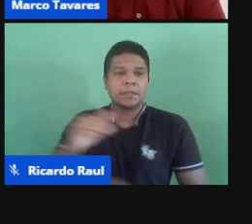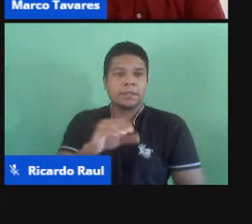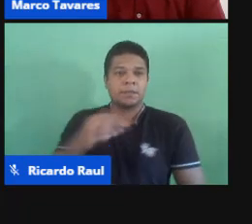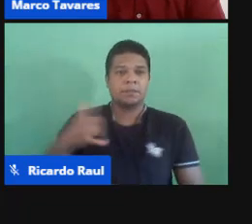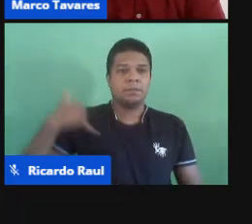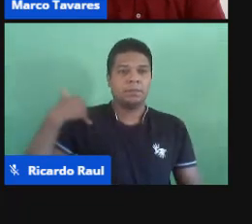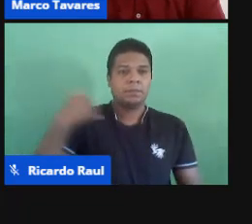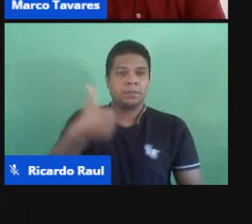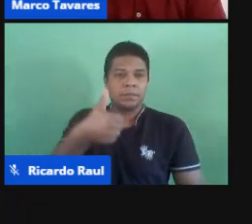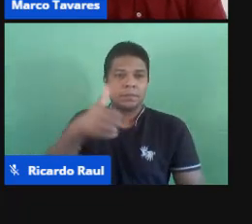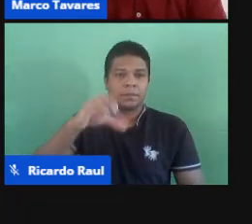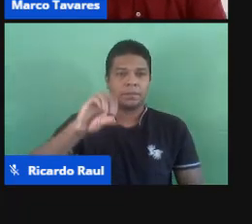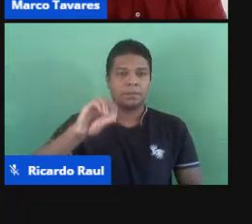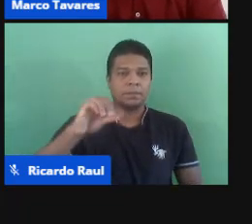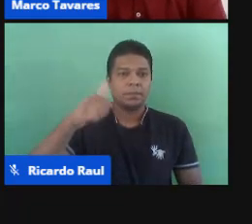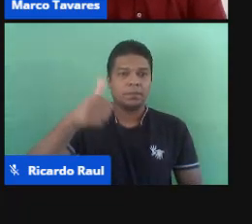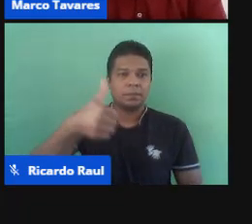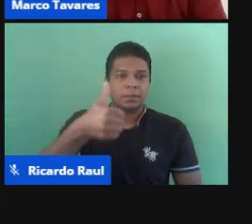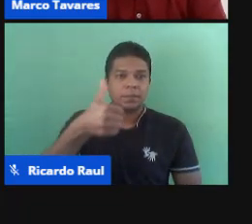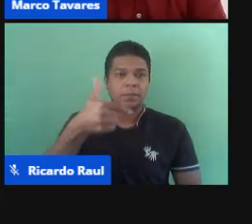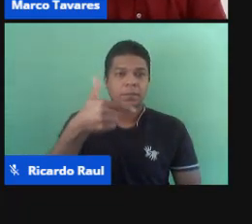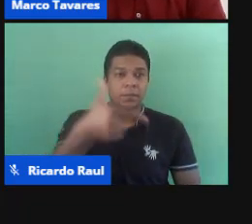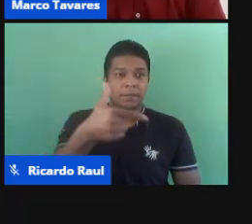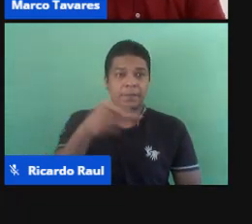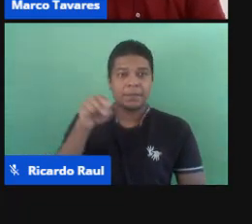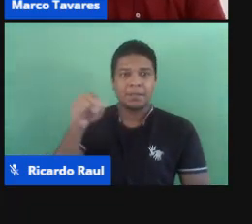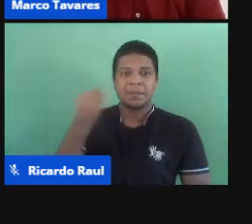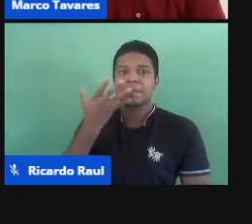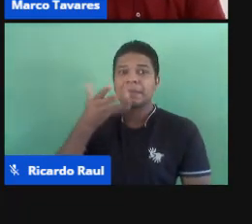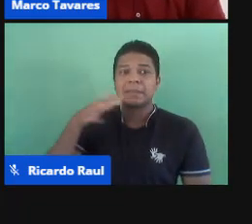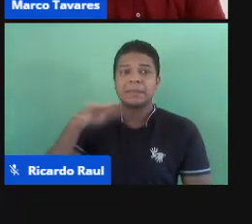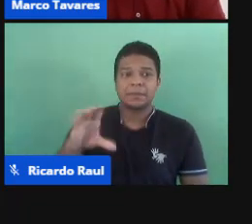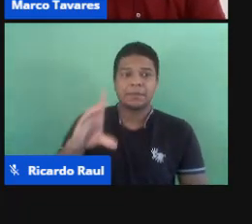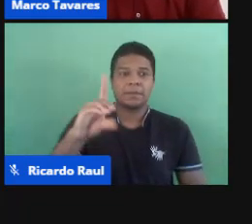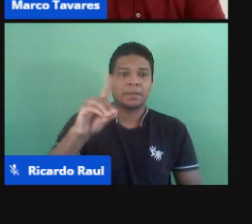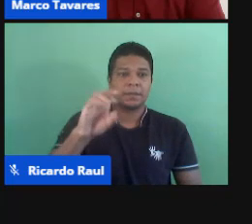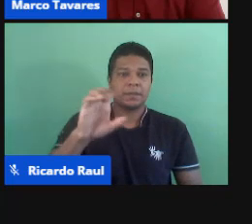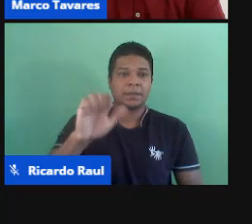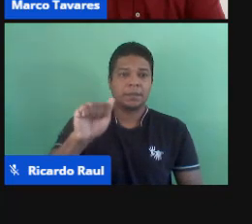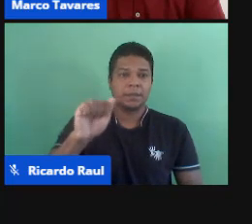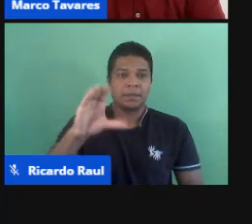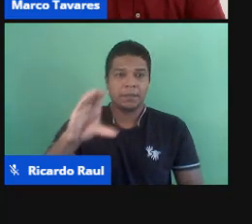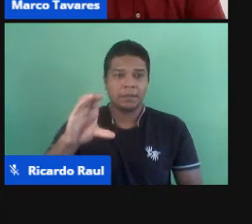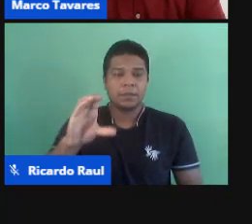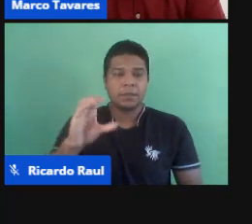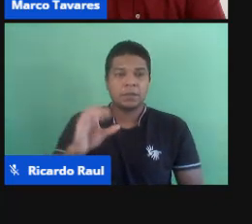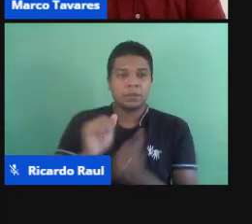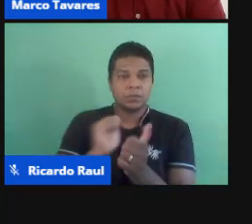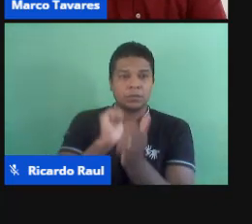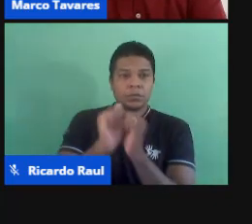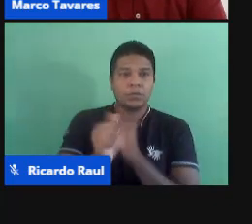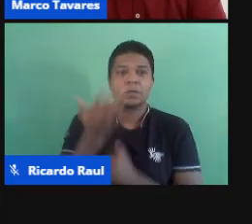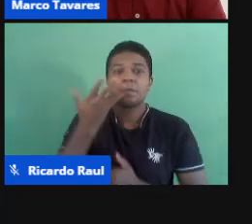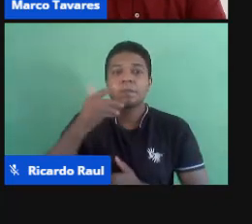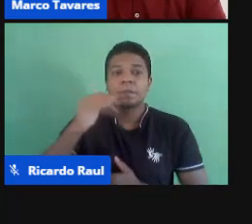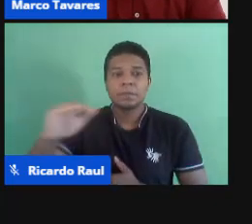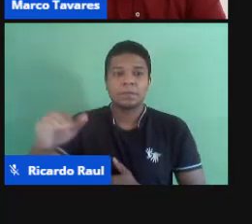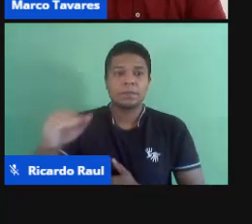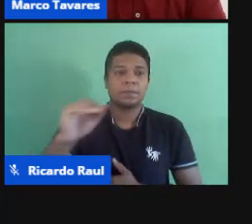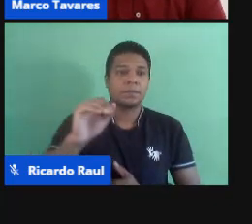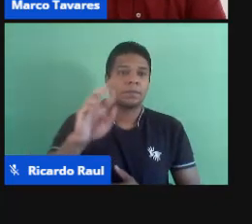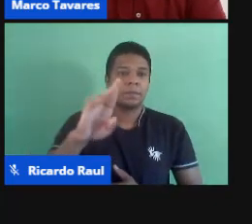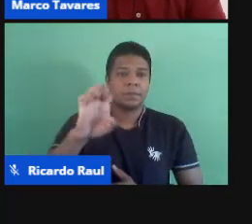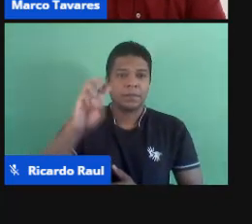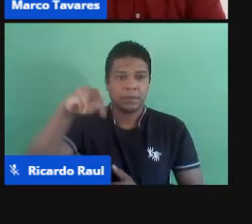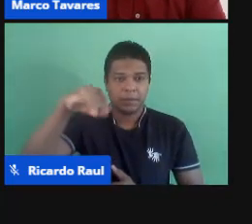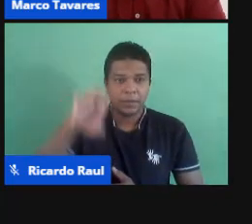a 12 anos. Para essas crianças, a DEAC oferece os Jogos Infantis da REME. Os Jogos Infantis da